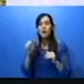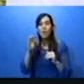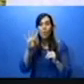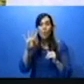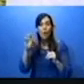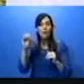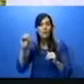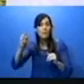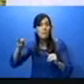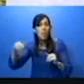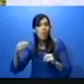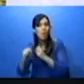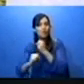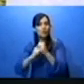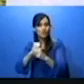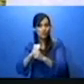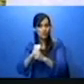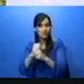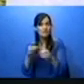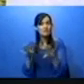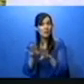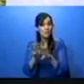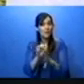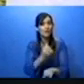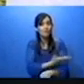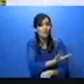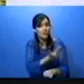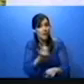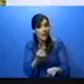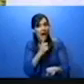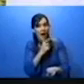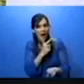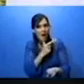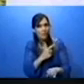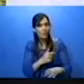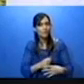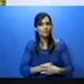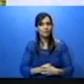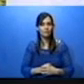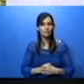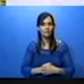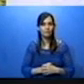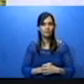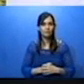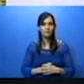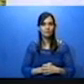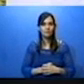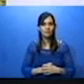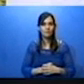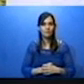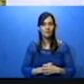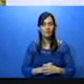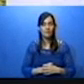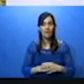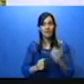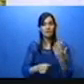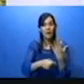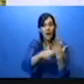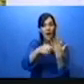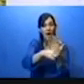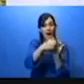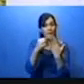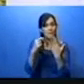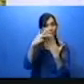a partir do ambiente aquático, a partir da evolução de algas verdes. Essas briófitas, como já citei